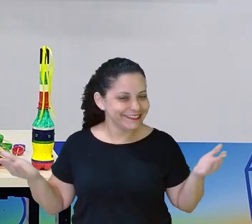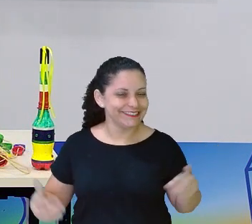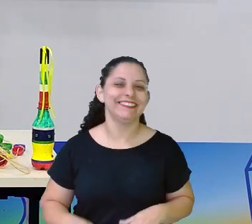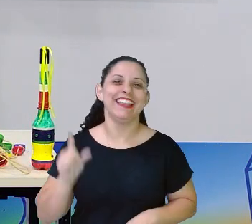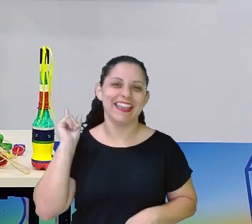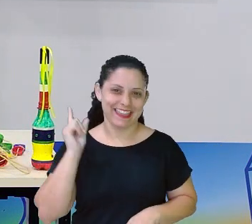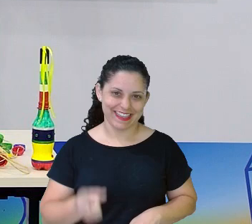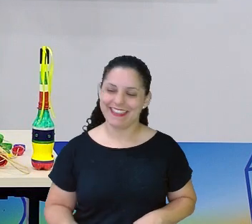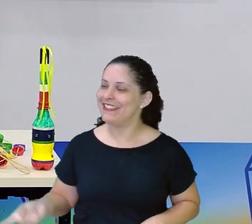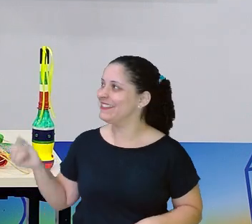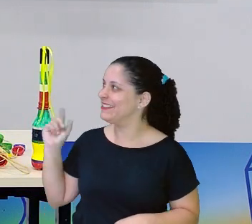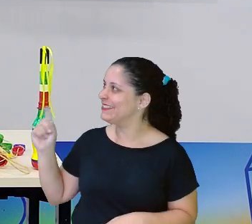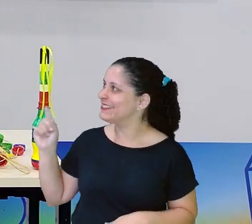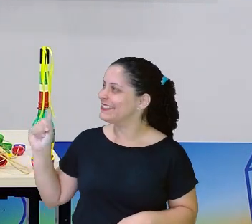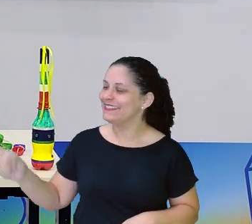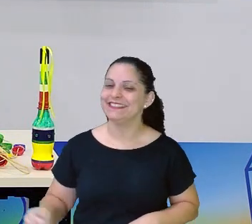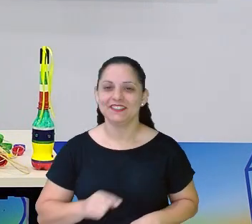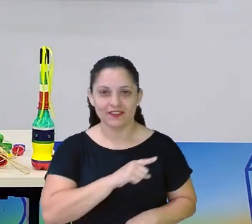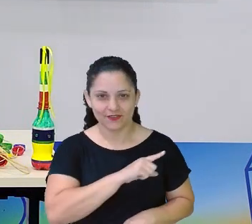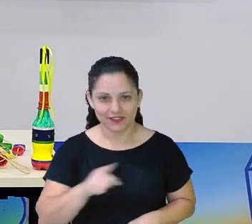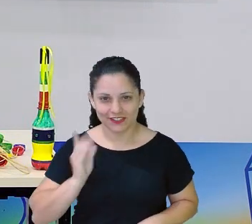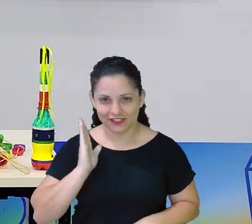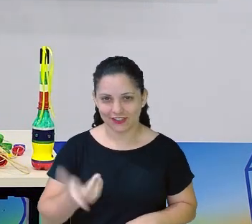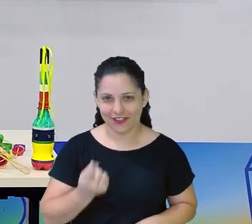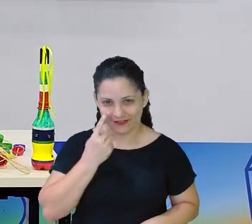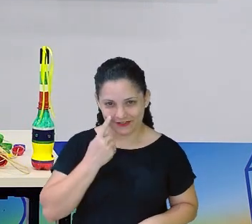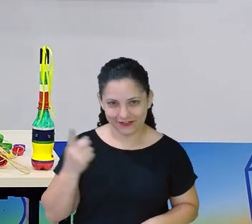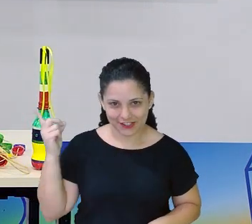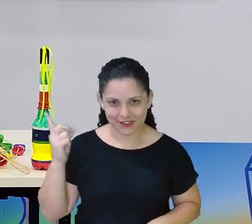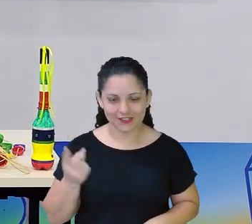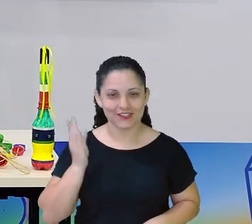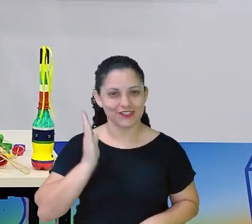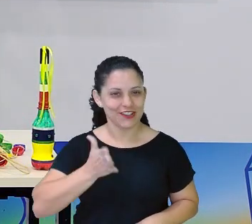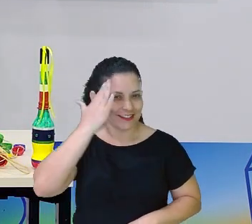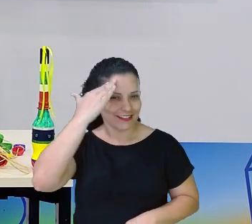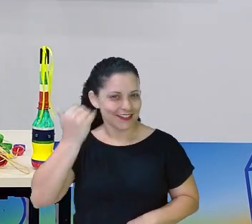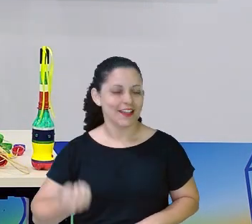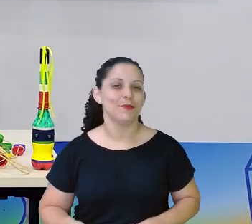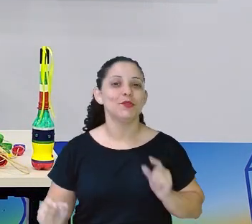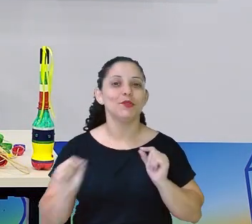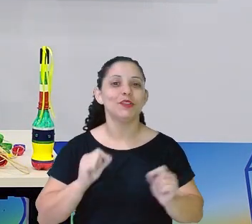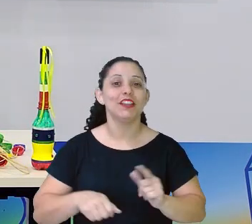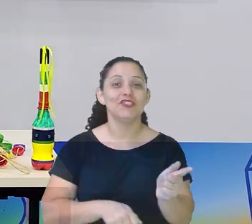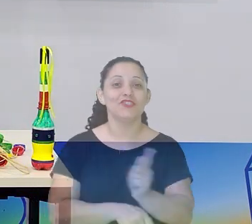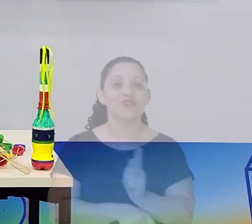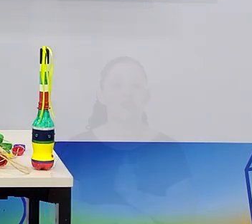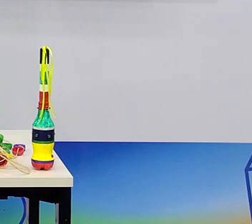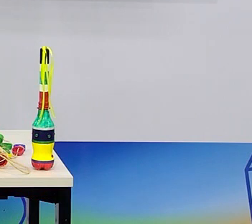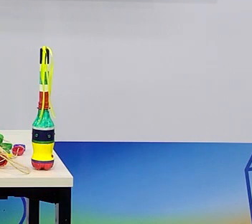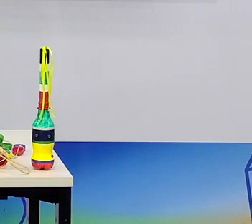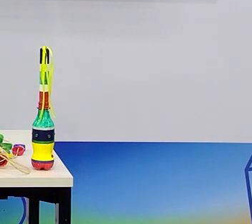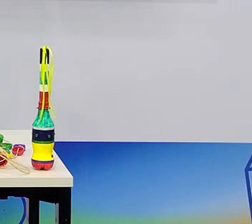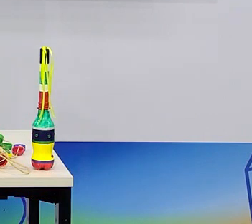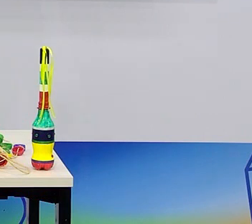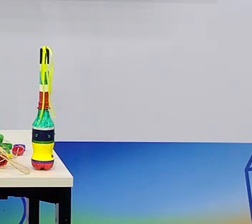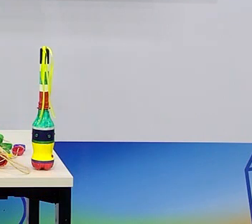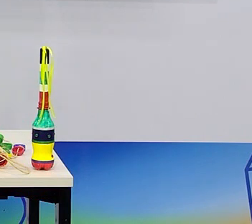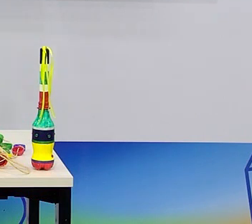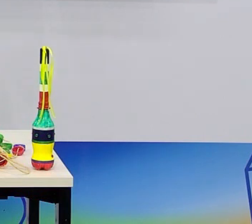isso mesmo que você pensou. Se não pensou, você já leu aqui, né? Geografia. Nós iremos conversar